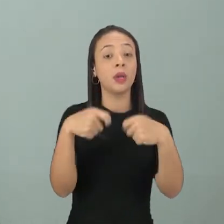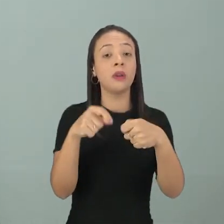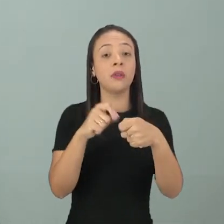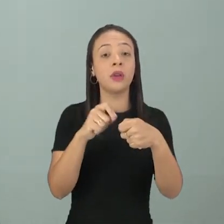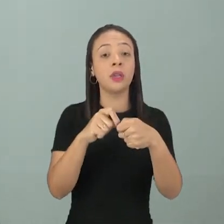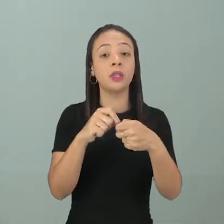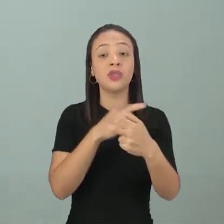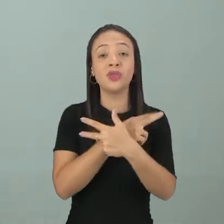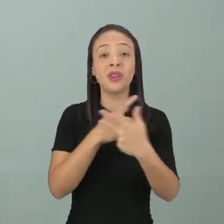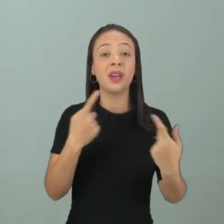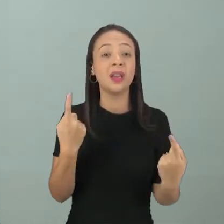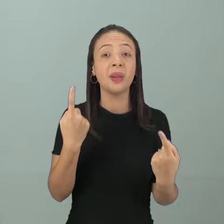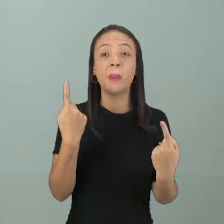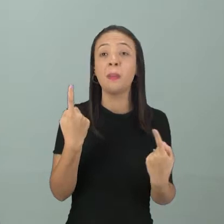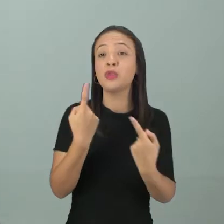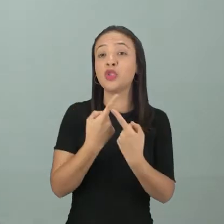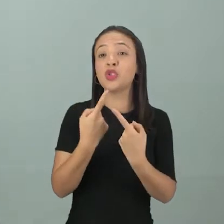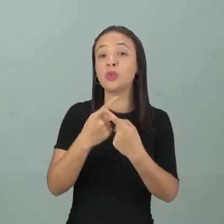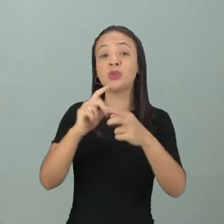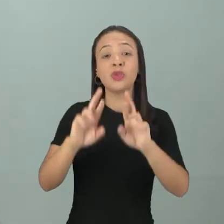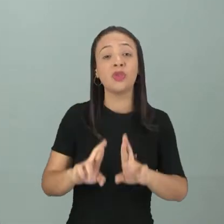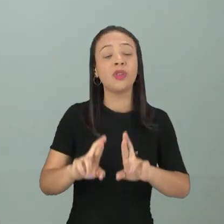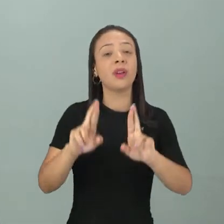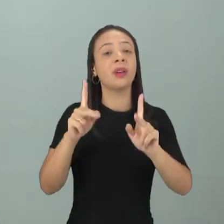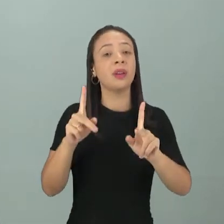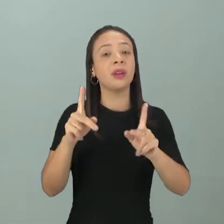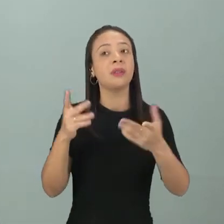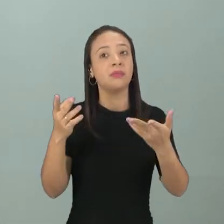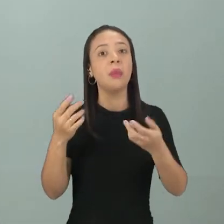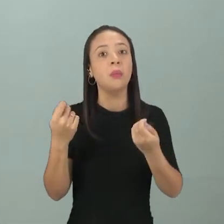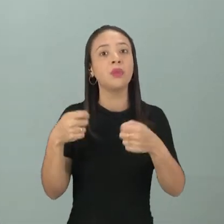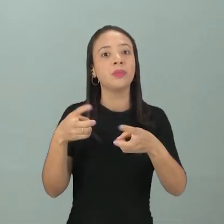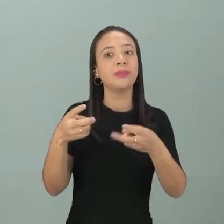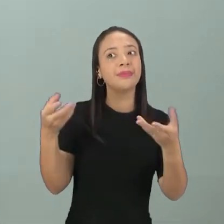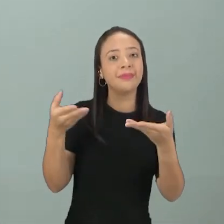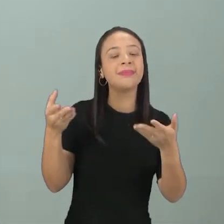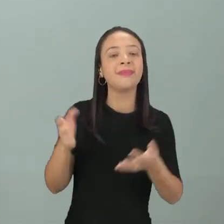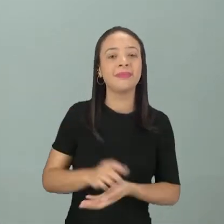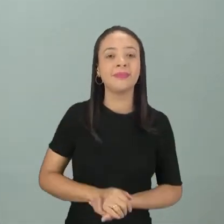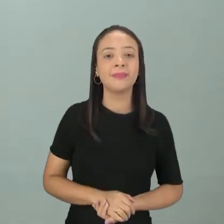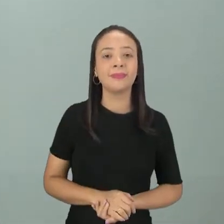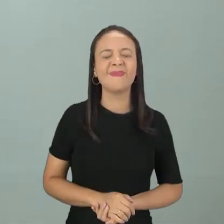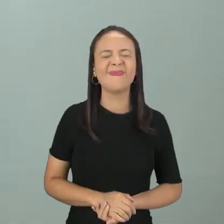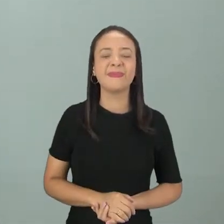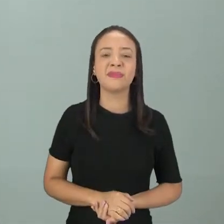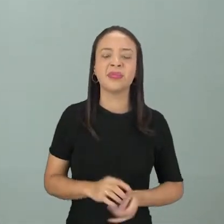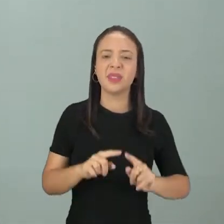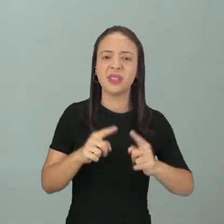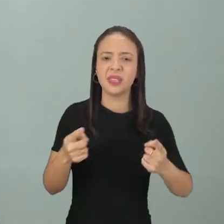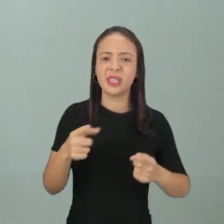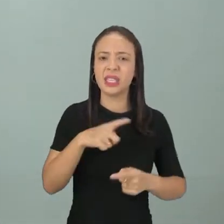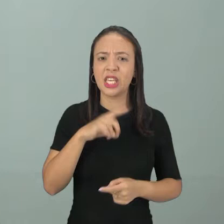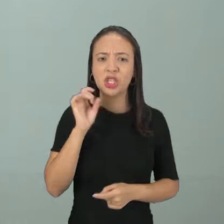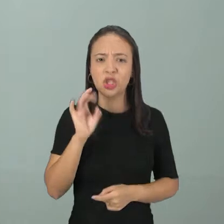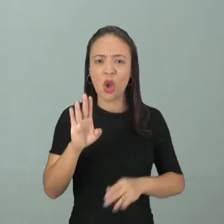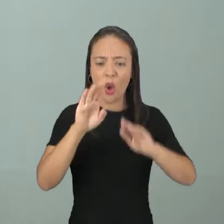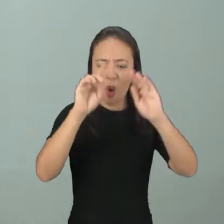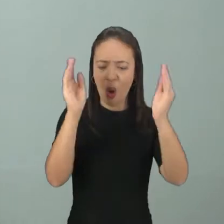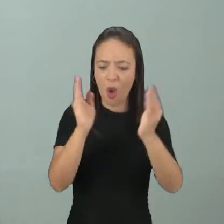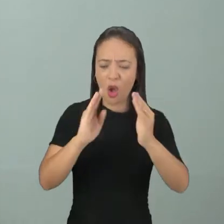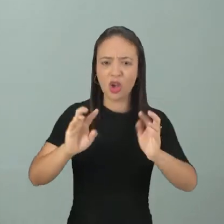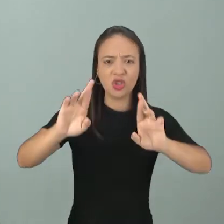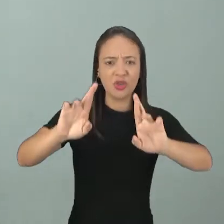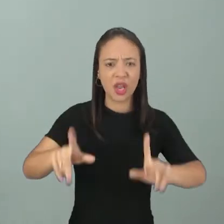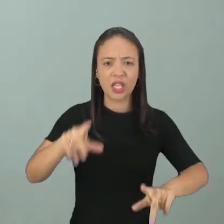de diferentes formas e formatos. E nós acabamos de verificar isso, não é mesmo? Mas, será que só existem formas